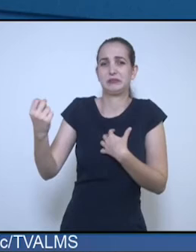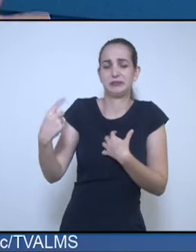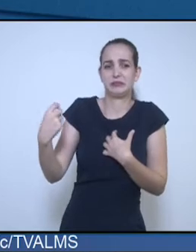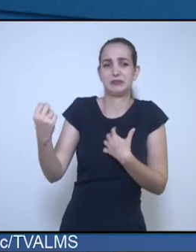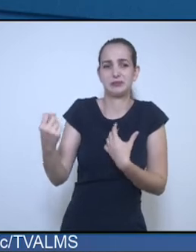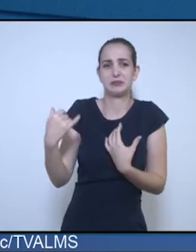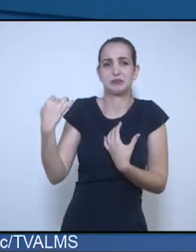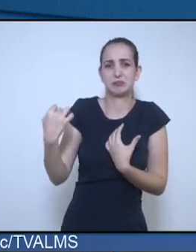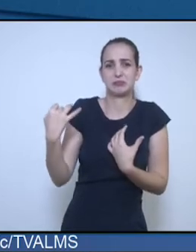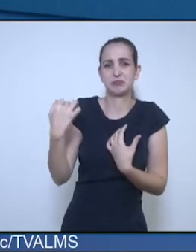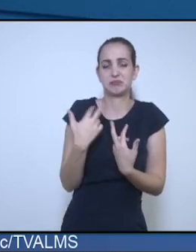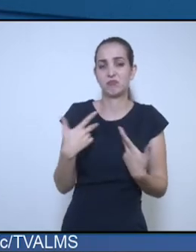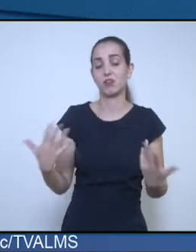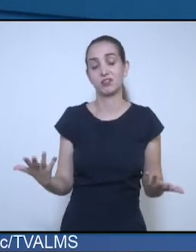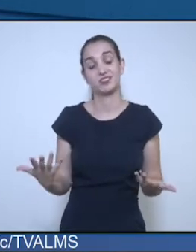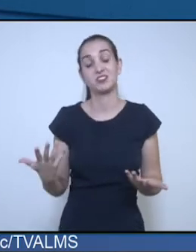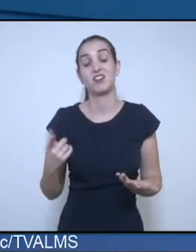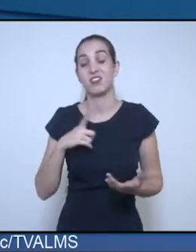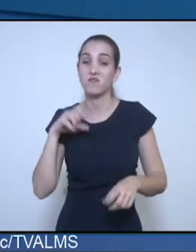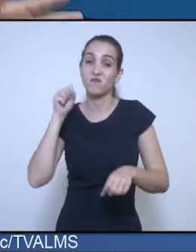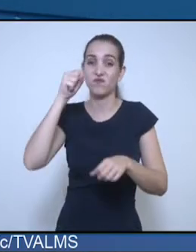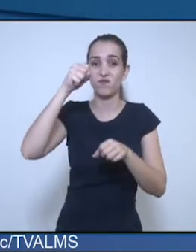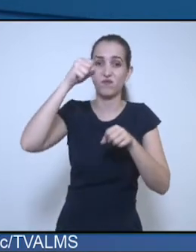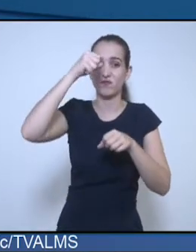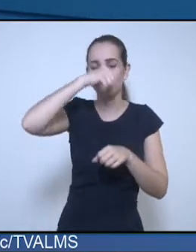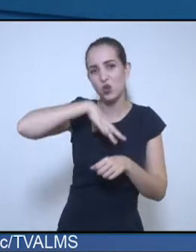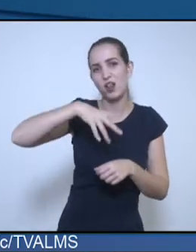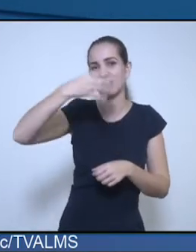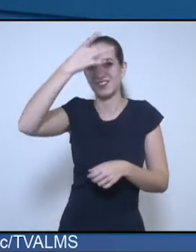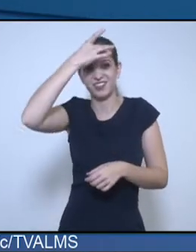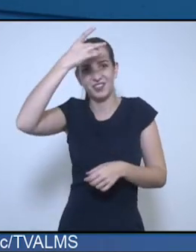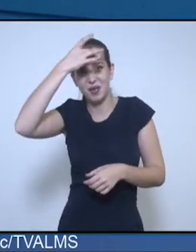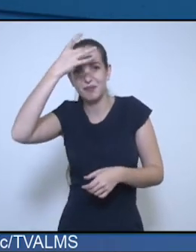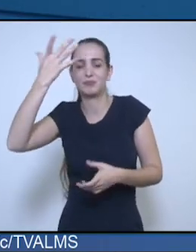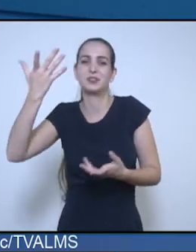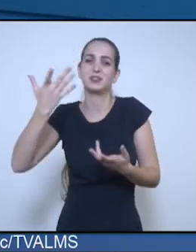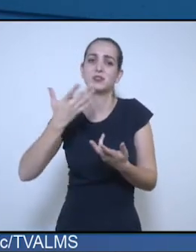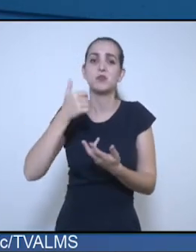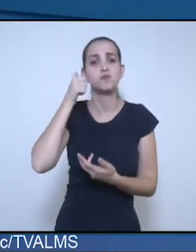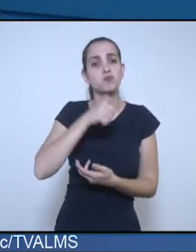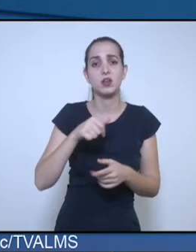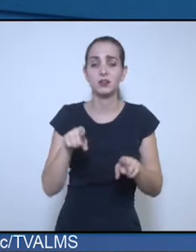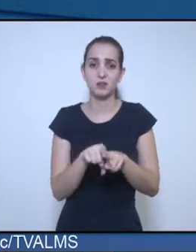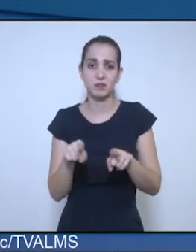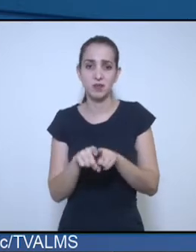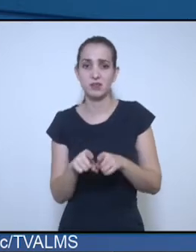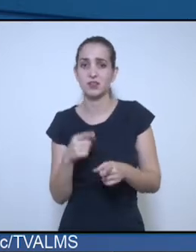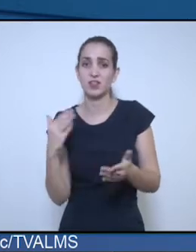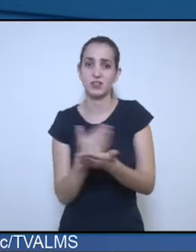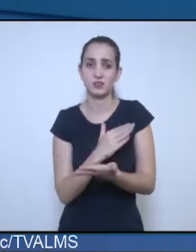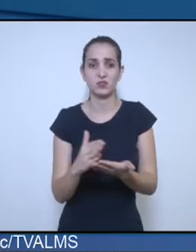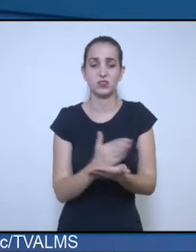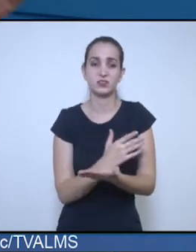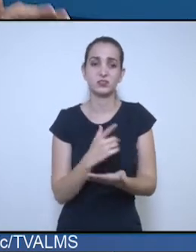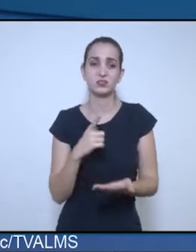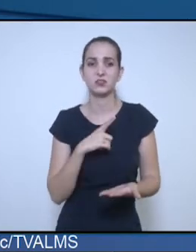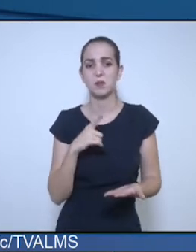emocional, psicológica. Mulheres que perdem seus filhos, que são às vezes